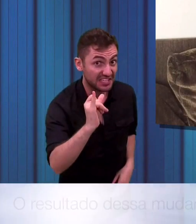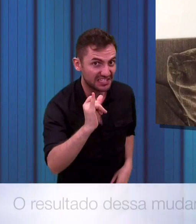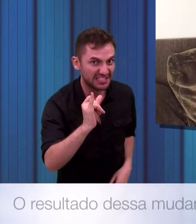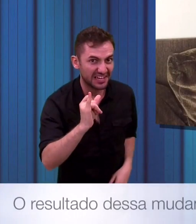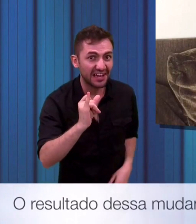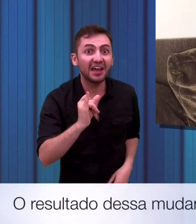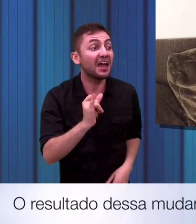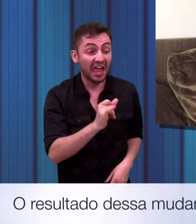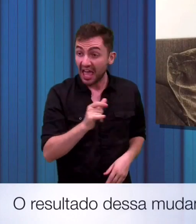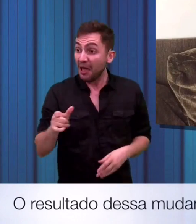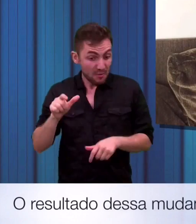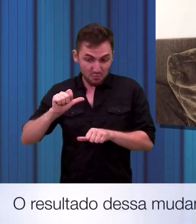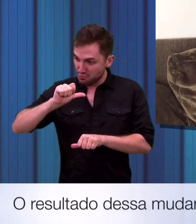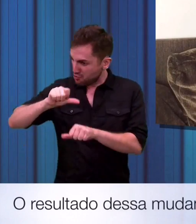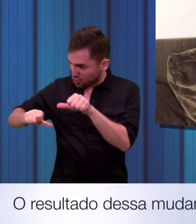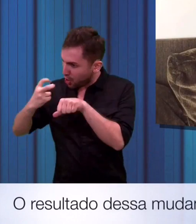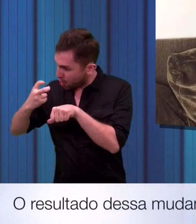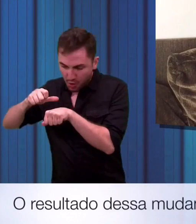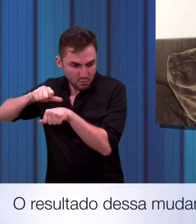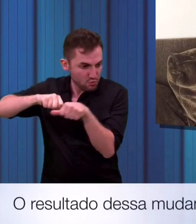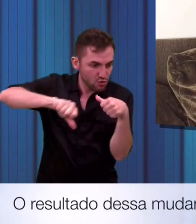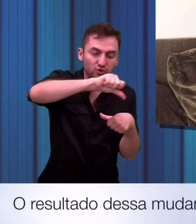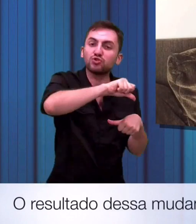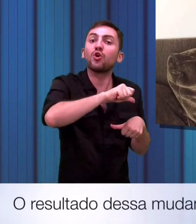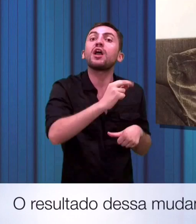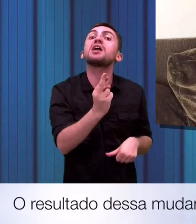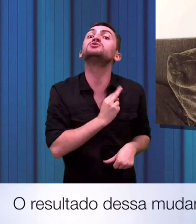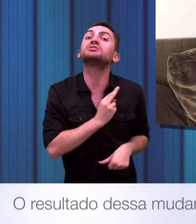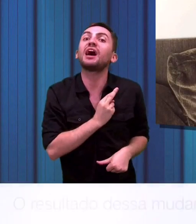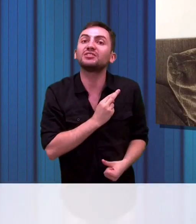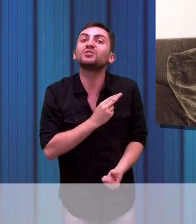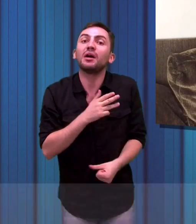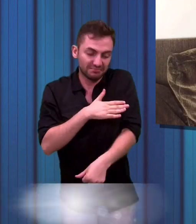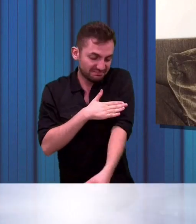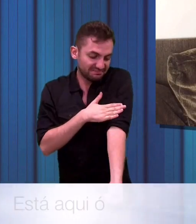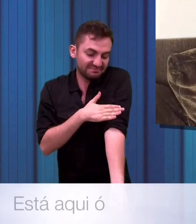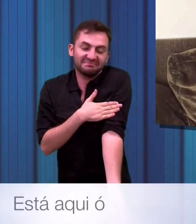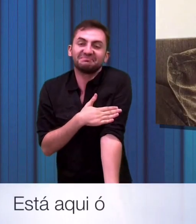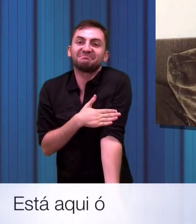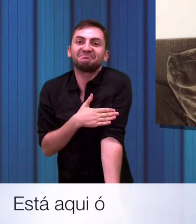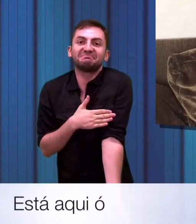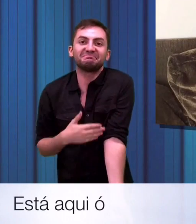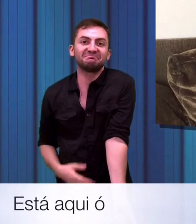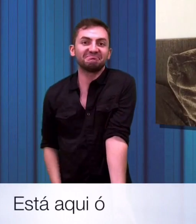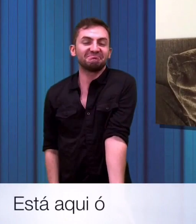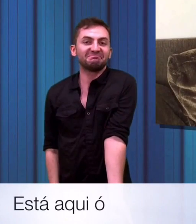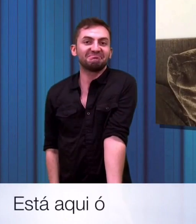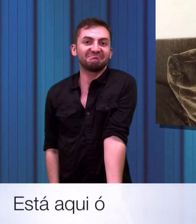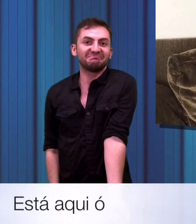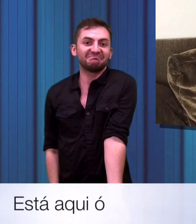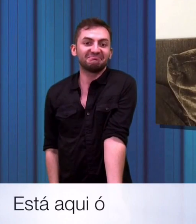adianto, o resultado dessa mudança tá literalmente na minha pele. Tá aqui, ó.